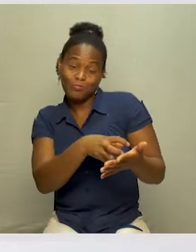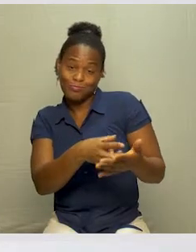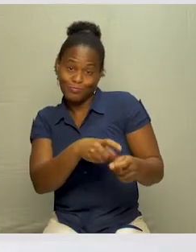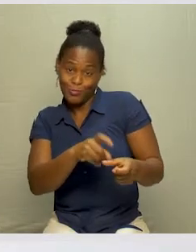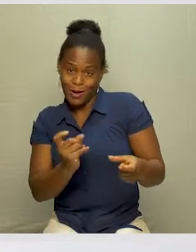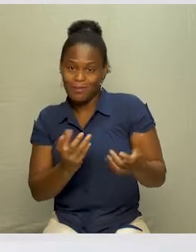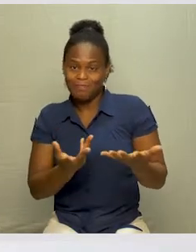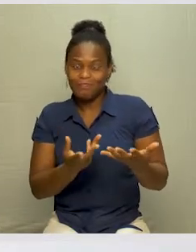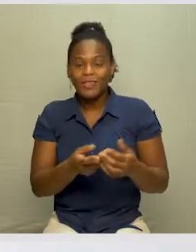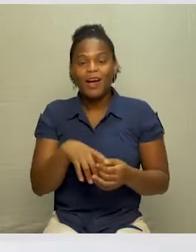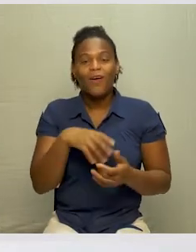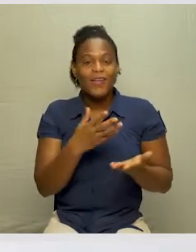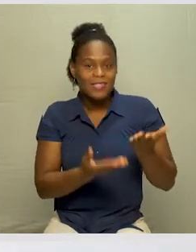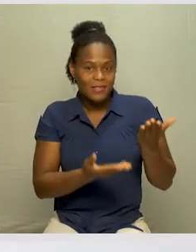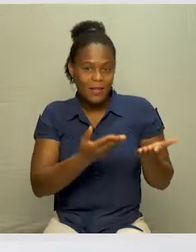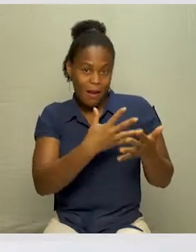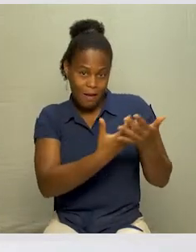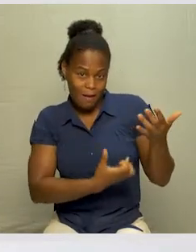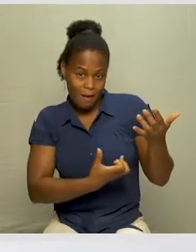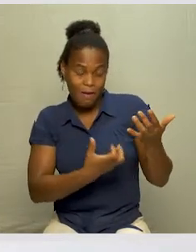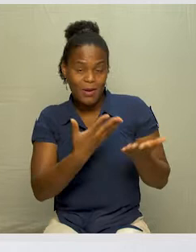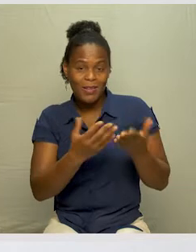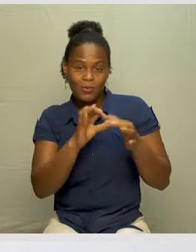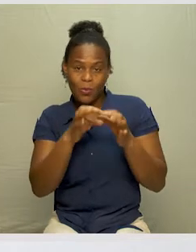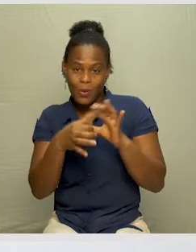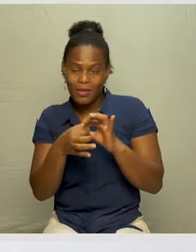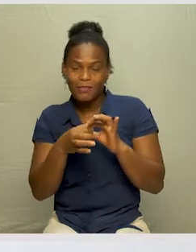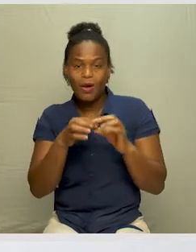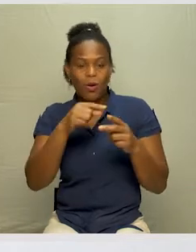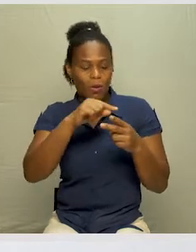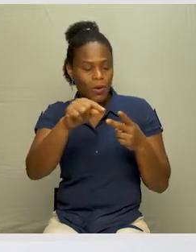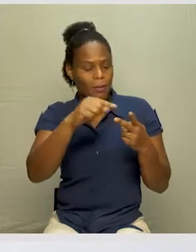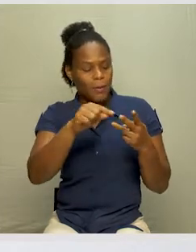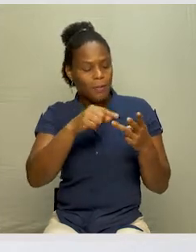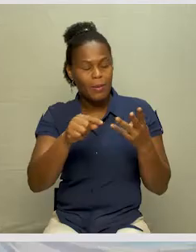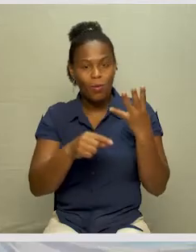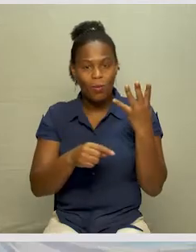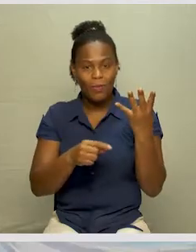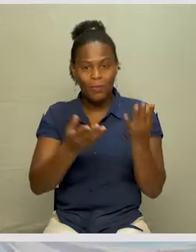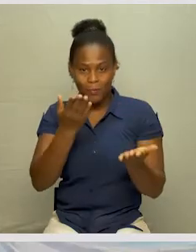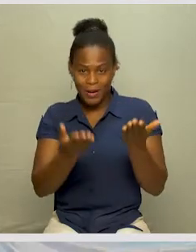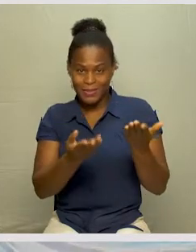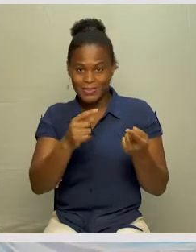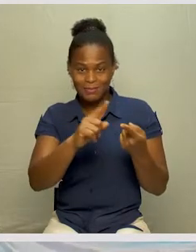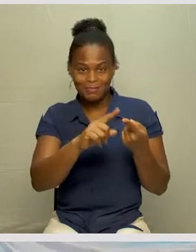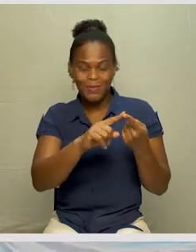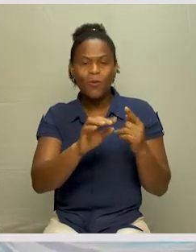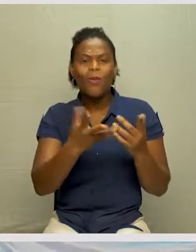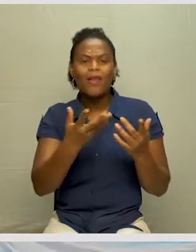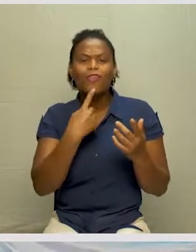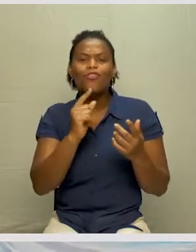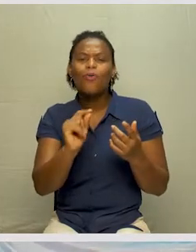balança corrente. Como a balança corrente tem 4 balanças, quais são? A balança